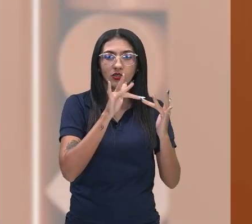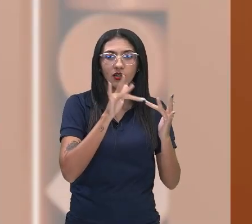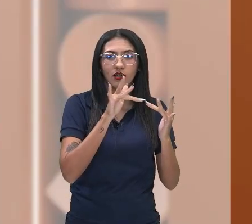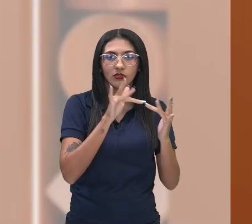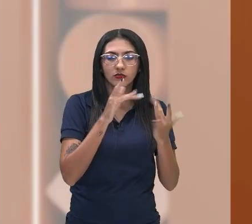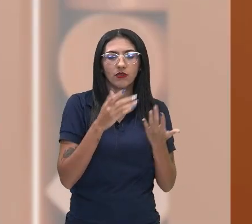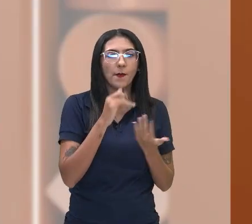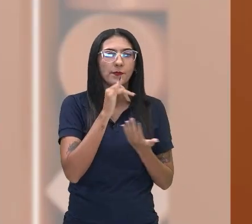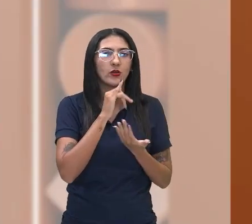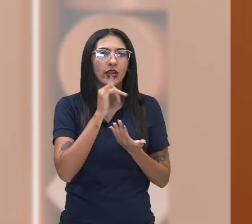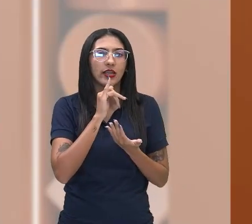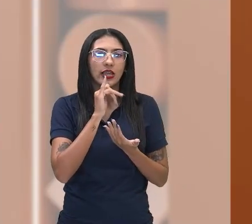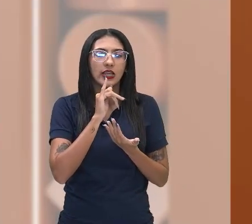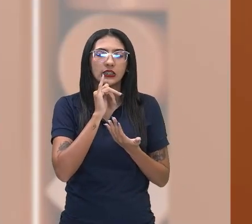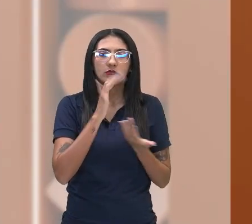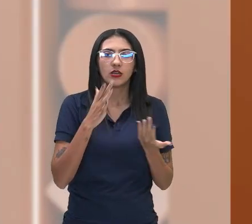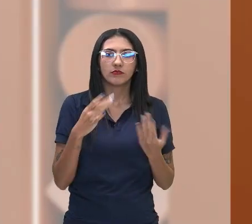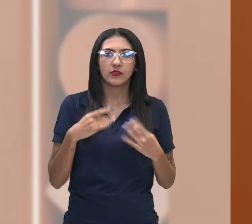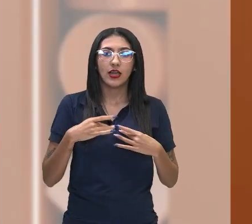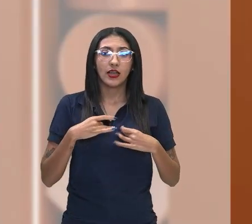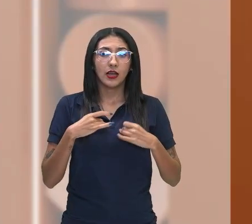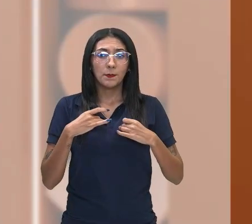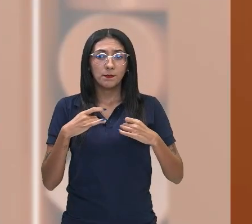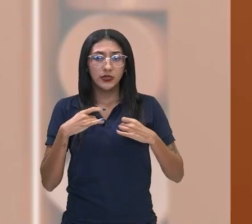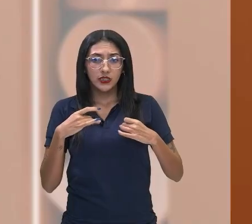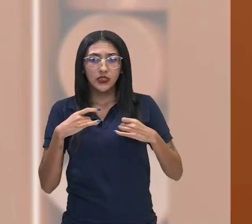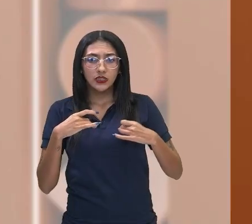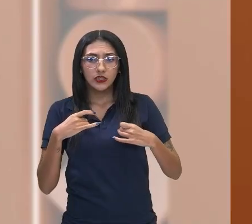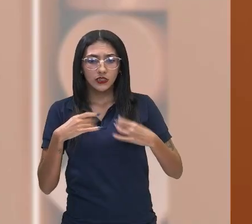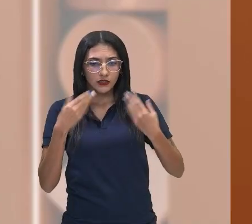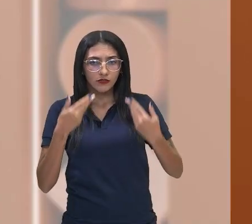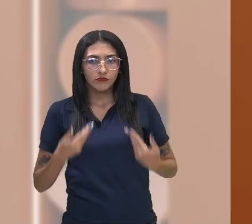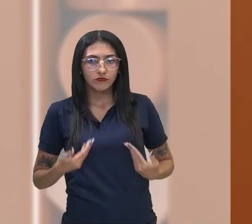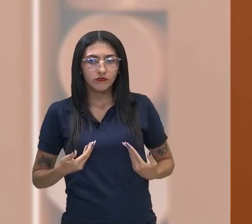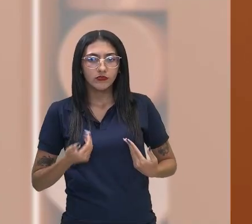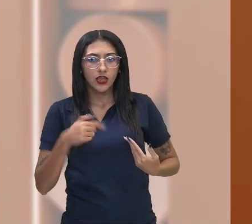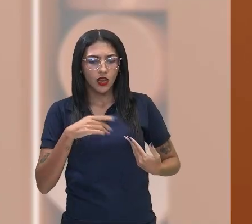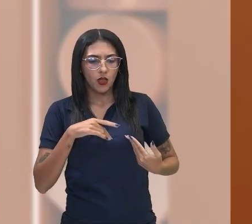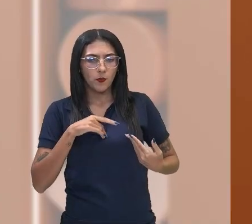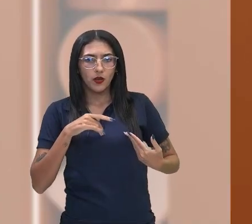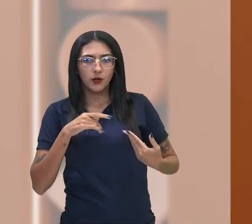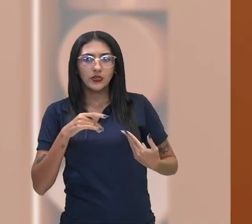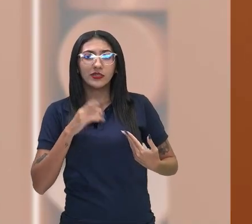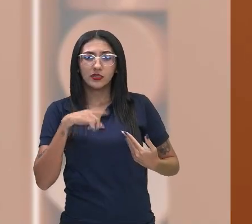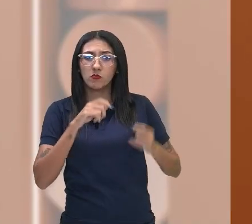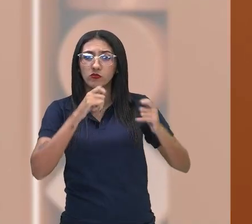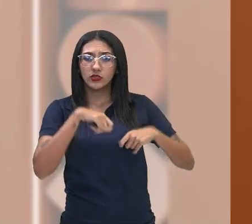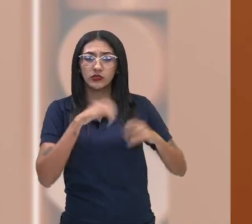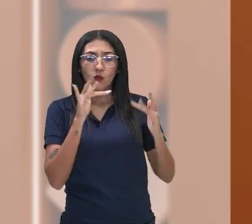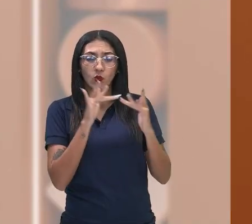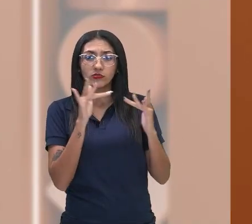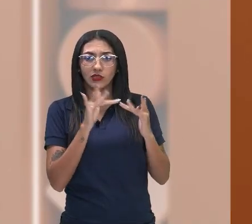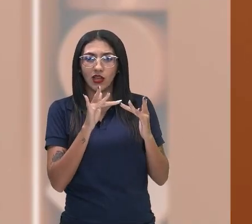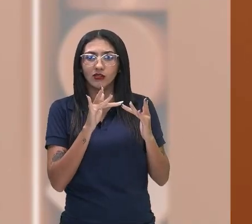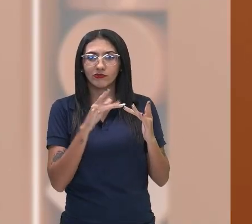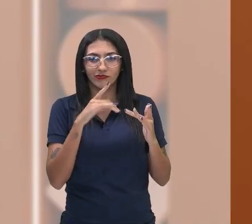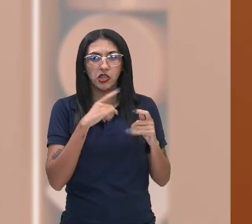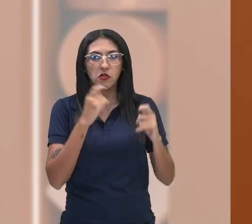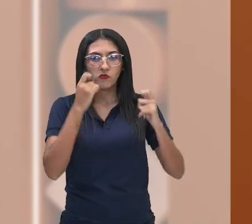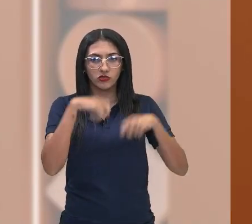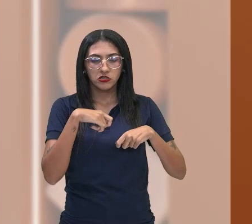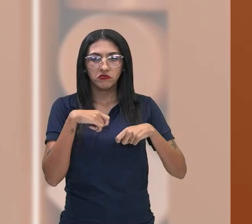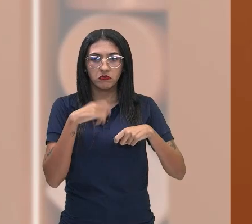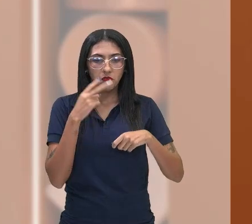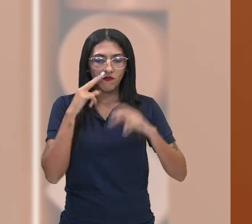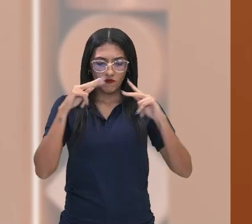por exemplo, a camisa que o professor está utilizando. Ela é uma fonte material, ela existe, ela é